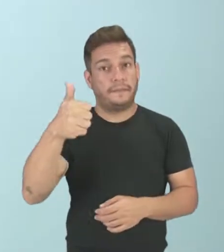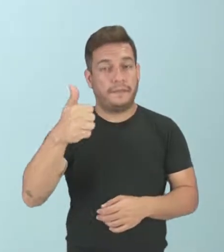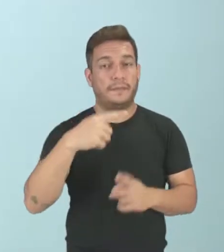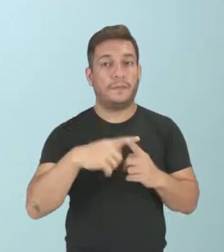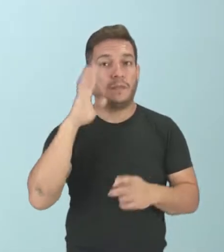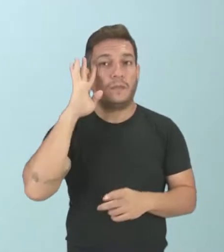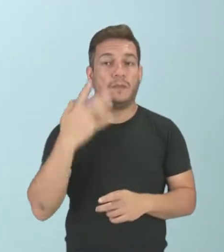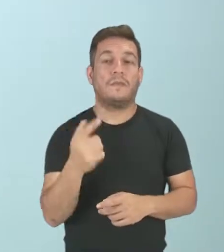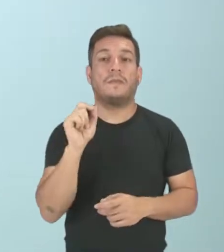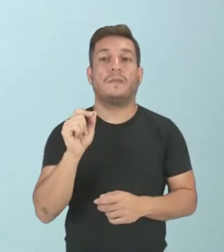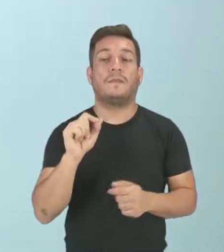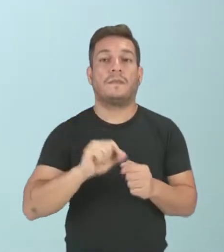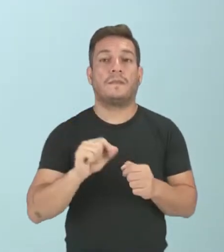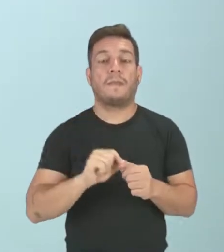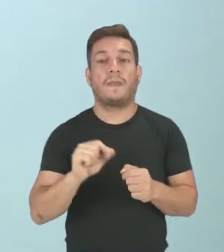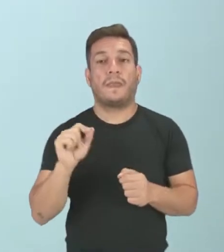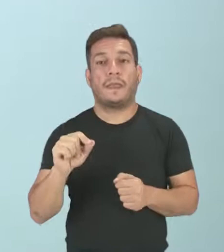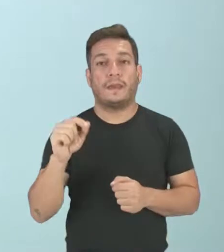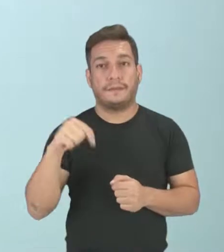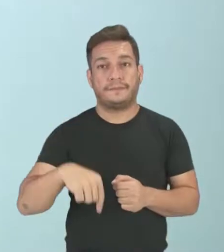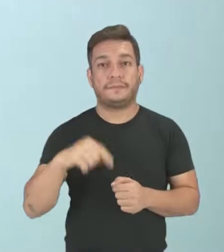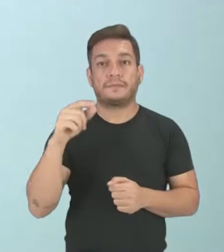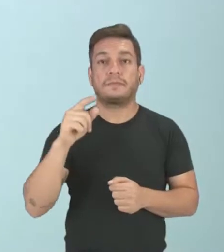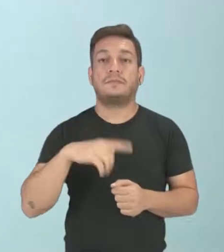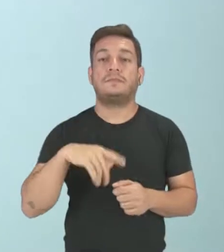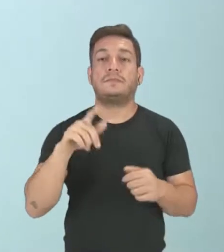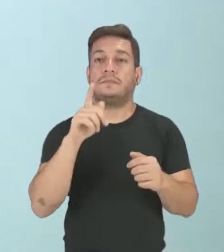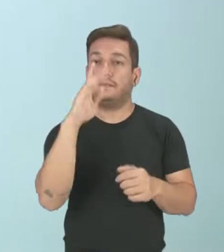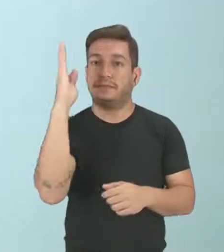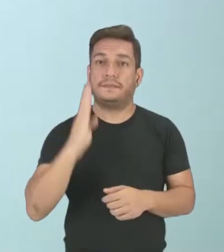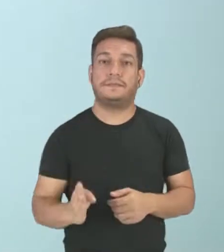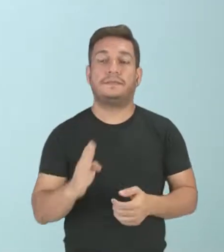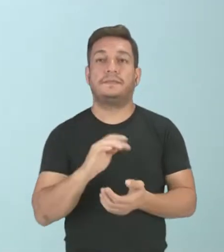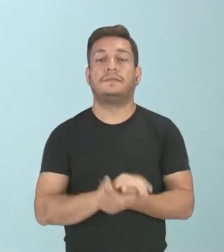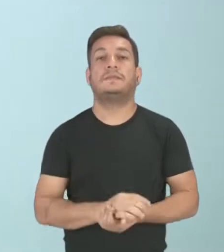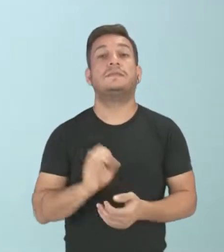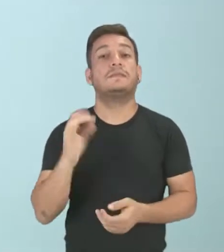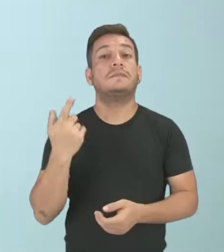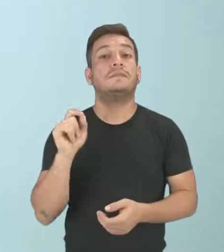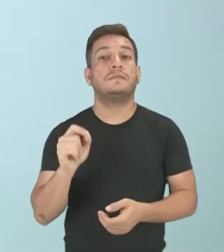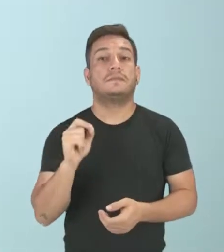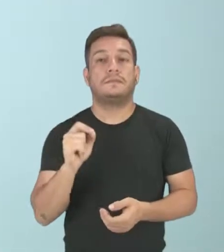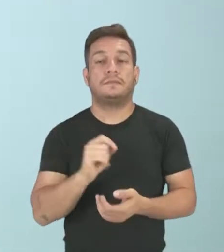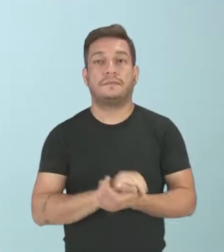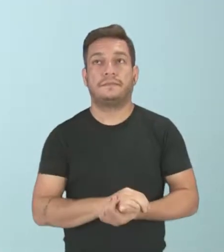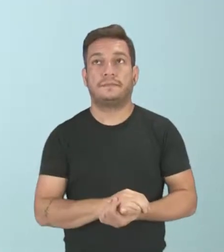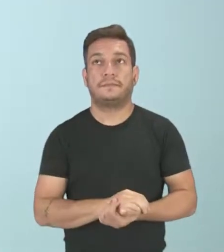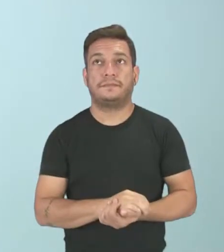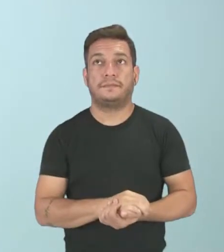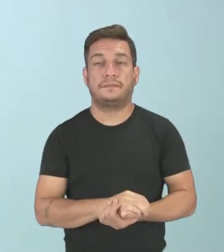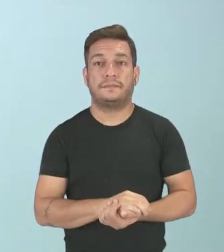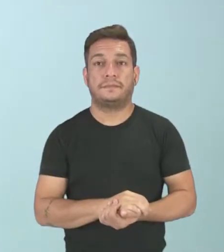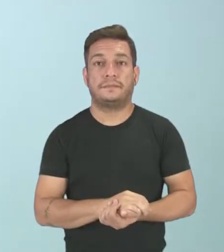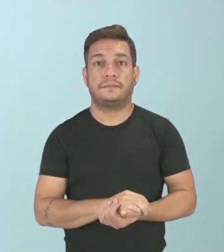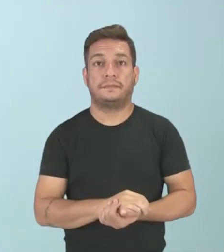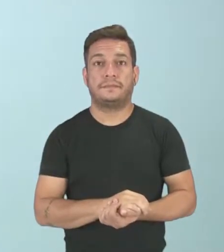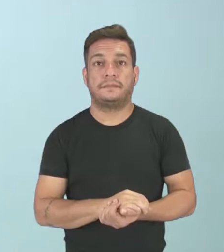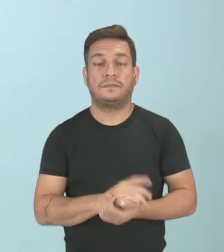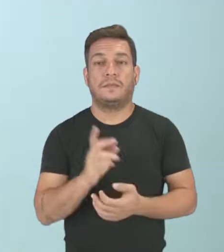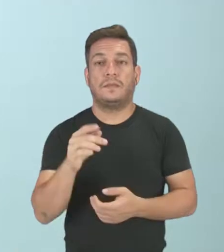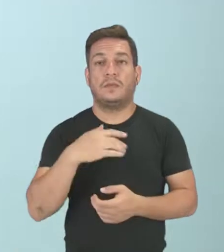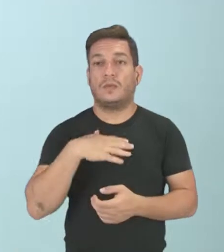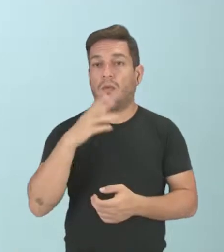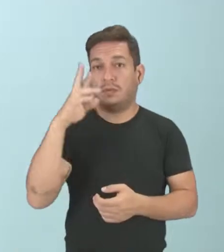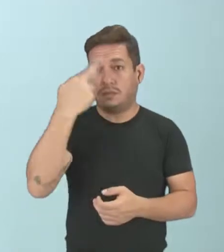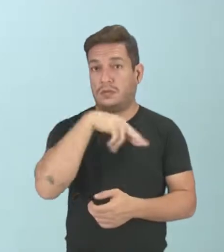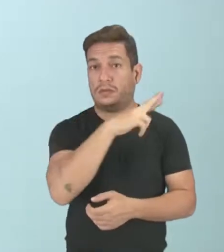eles resolveram fazer isso aqui no litoral do Brasil. O que acontece? Esses donatários,